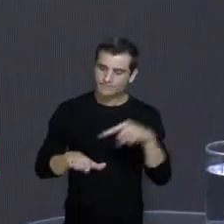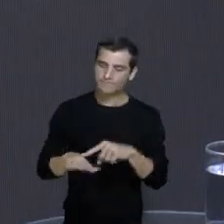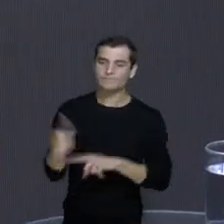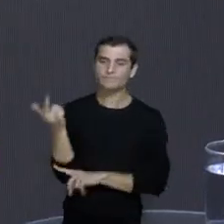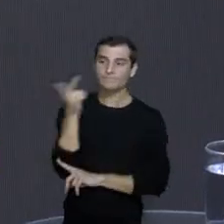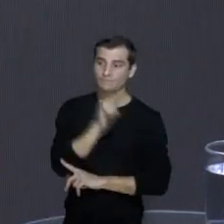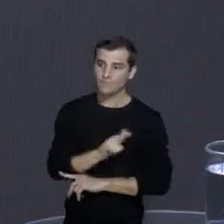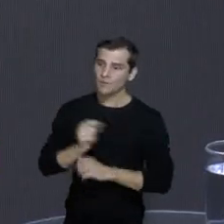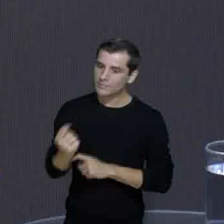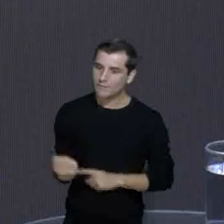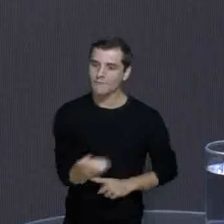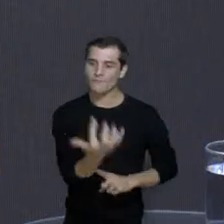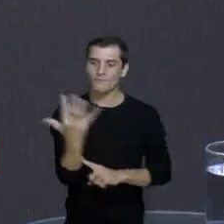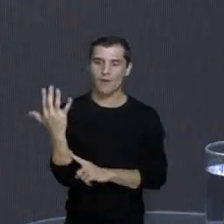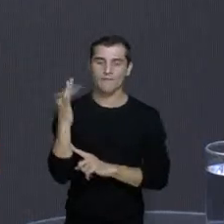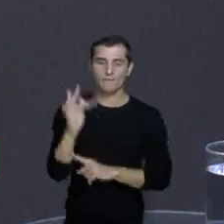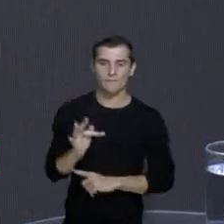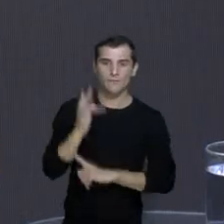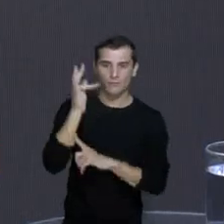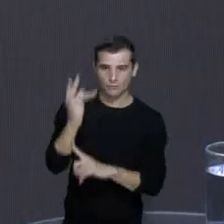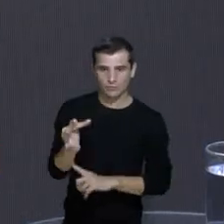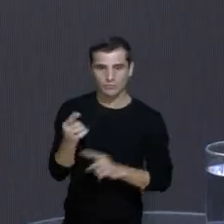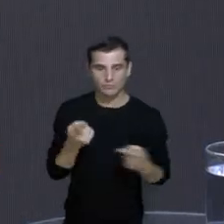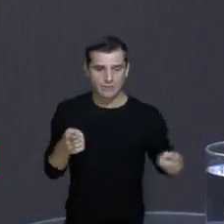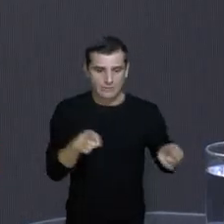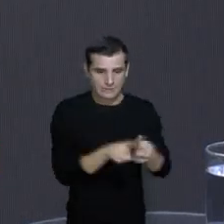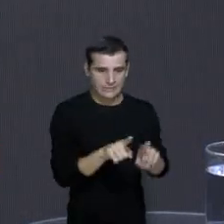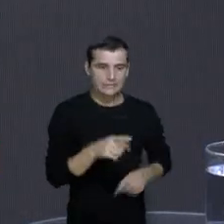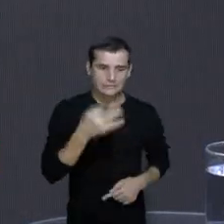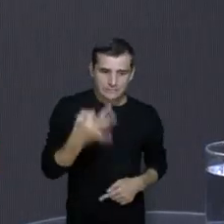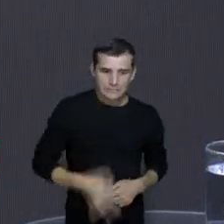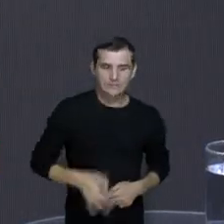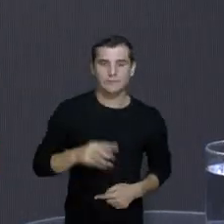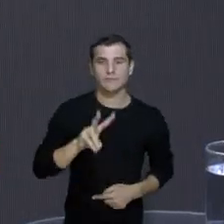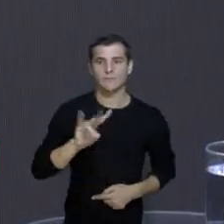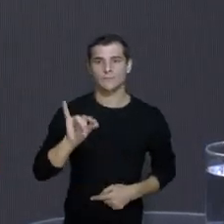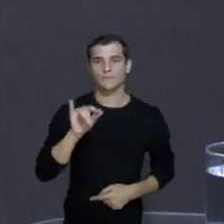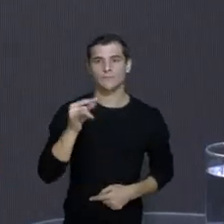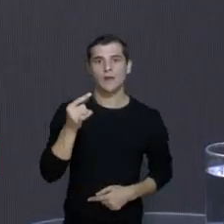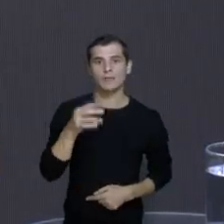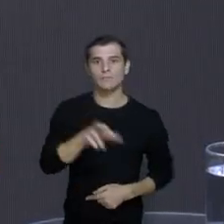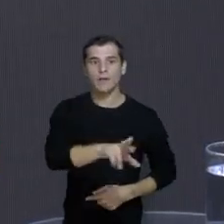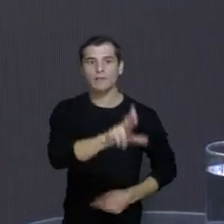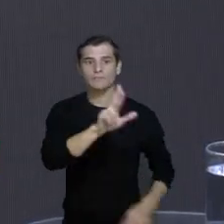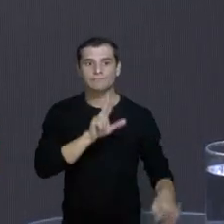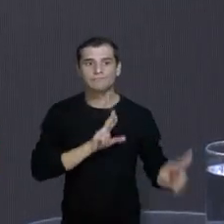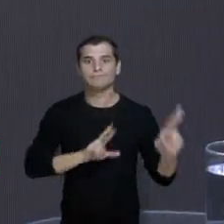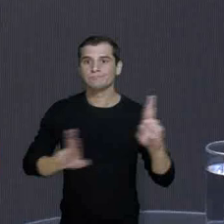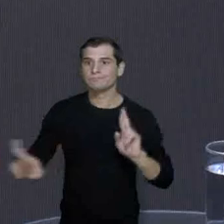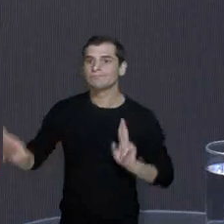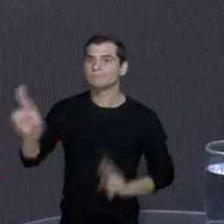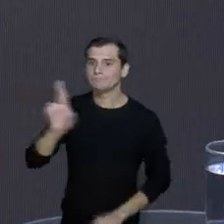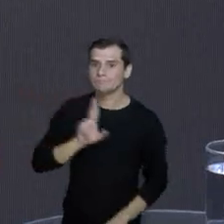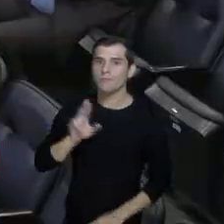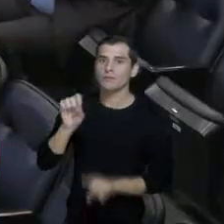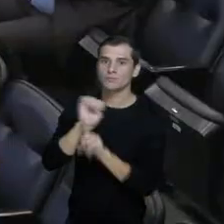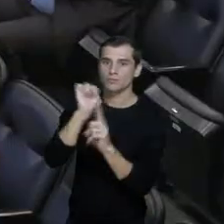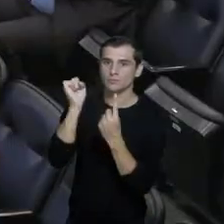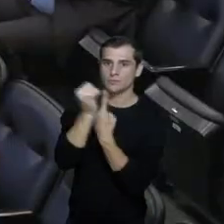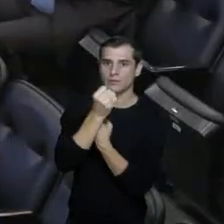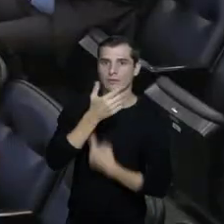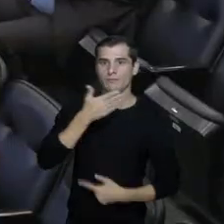que nós desenvolveremos em parceria e que certamente trarão resultado e vão fazer a diferença na sociedade